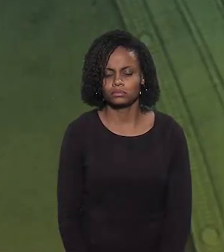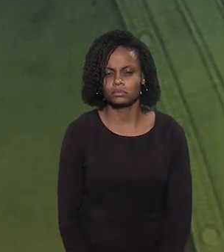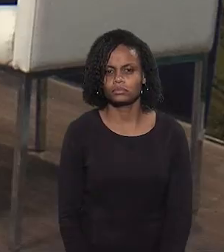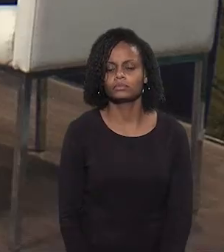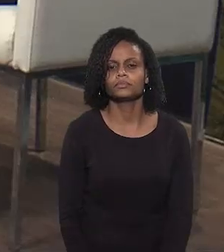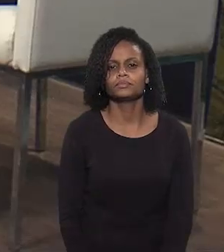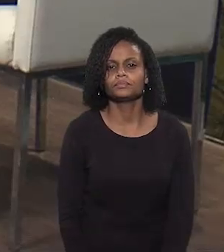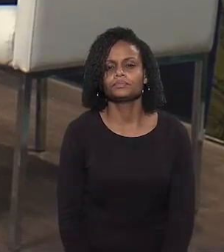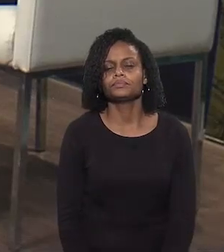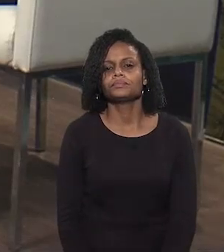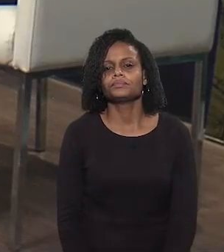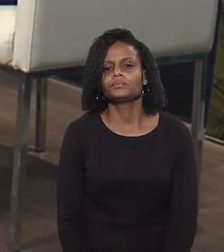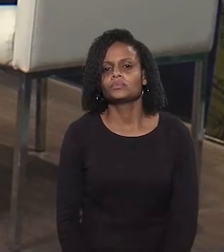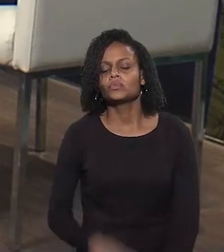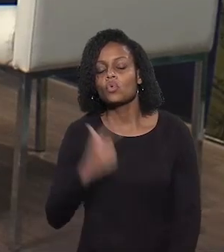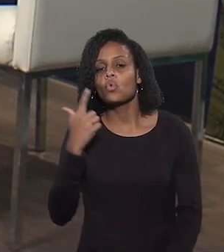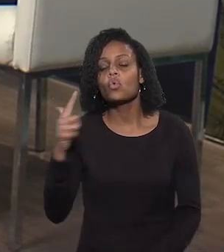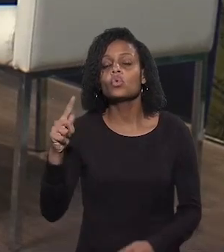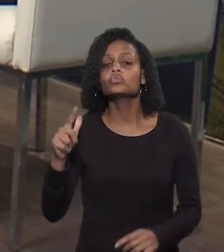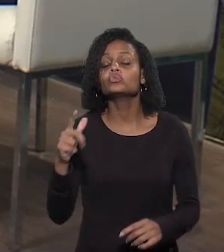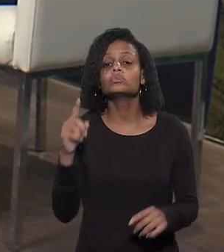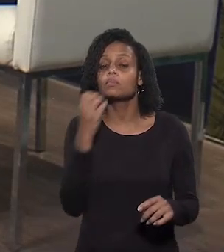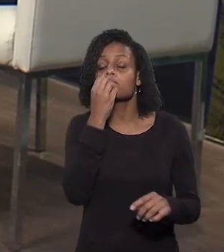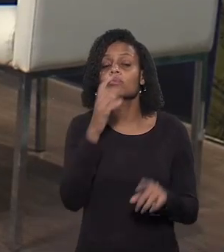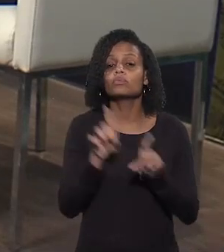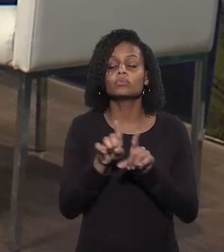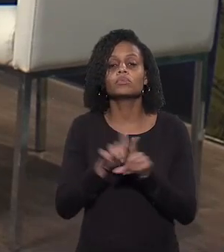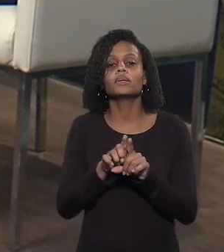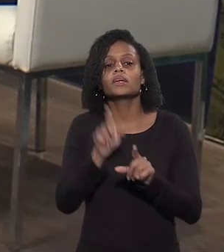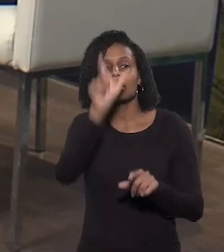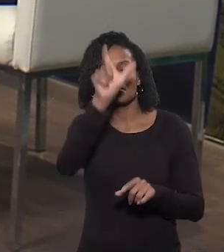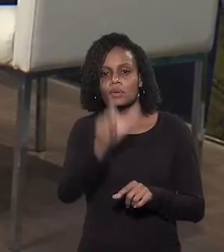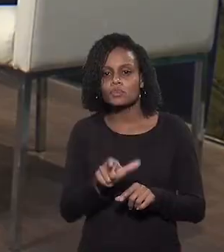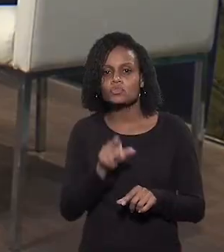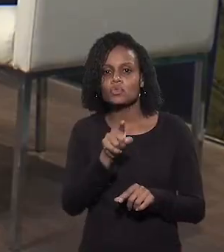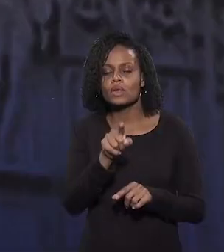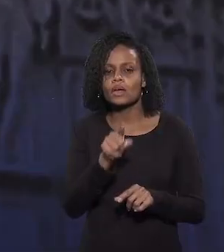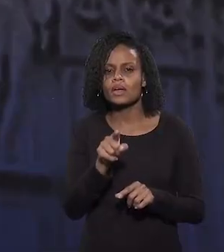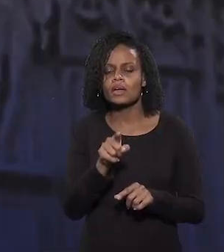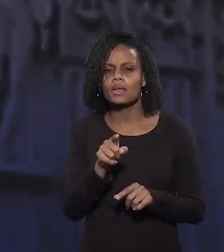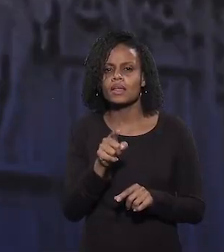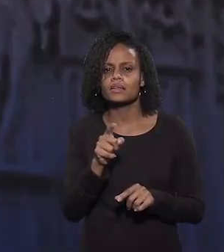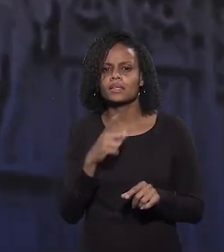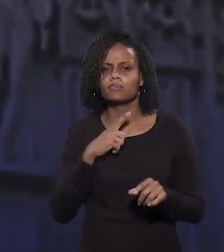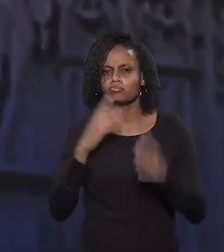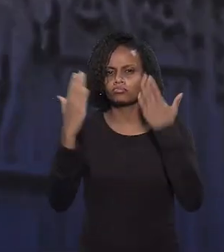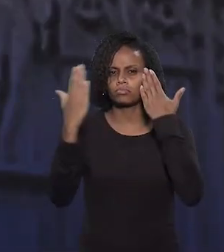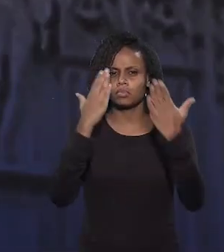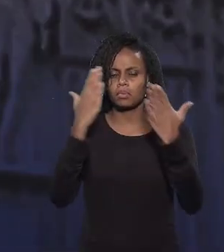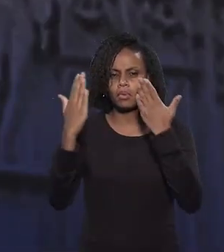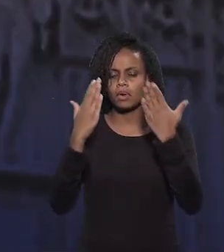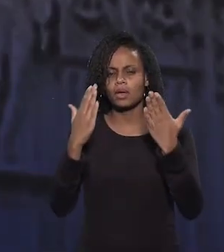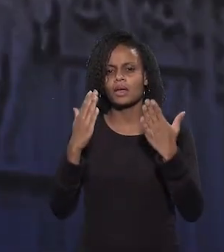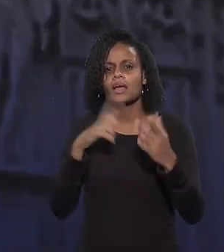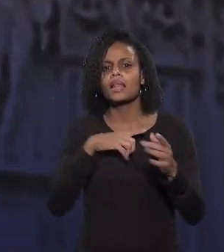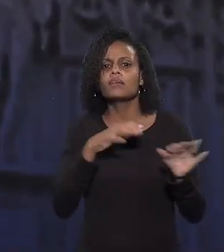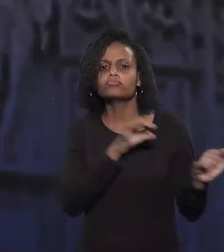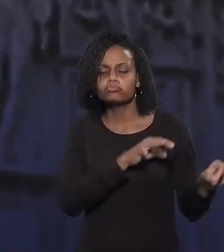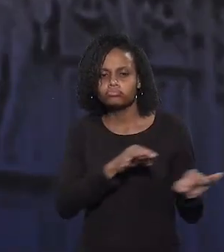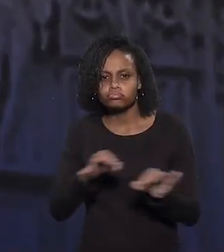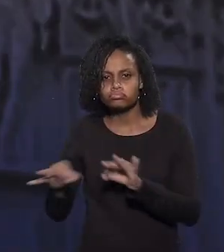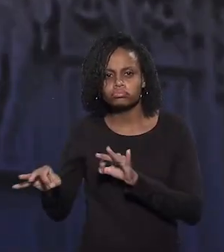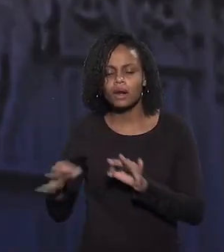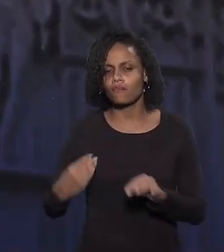outro interessante que tem este tipo de abordagem é que a pessoa faz muita laboterapia, faz uma